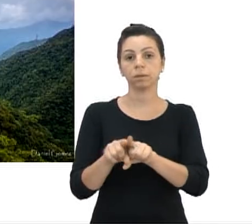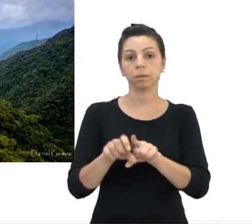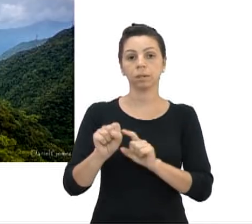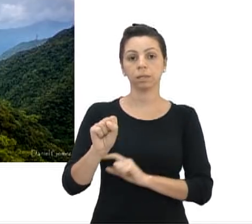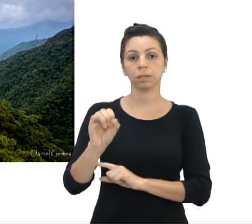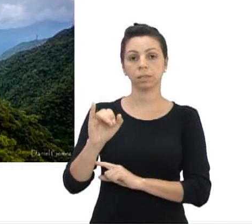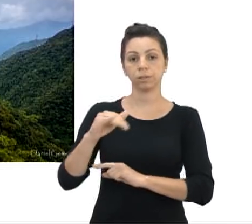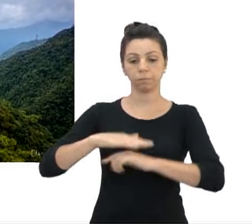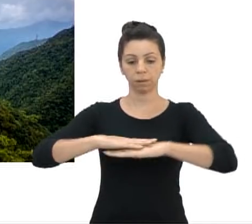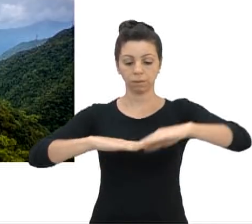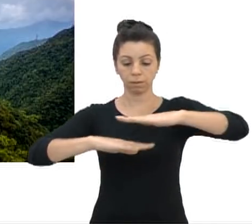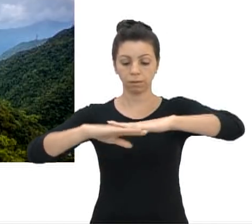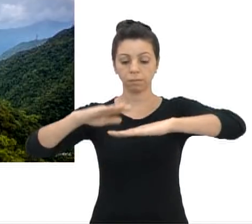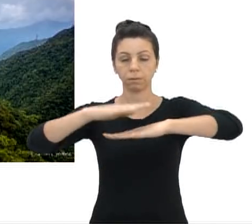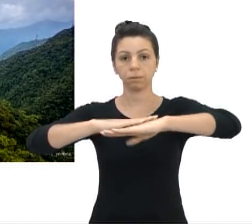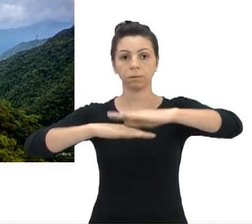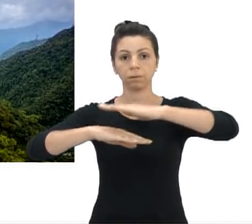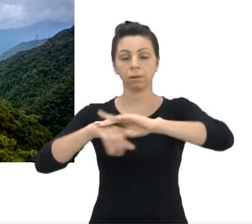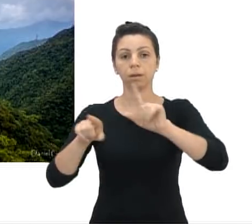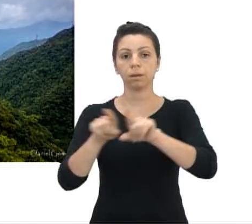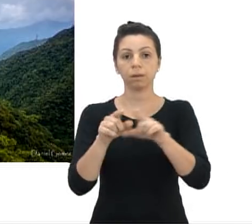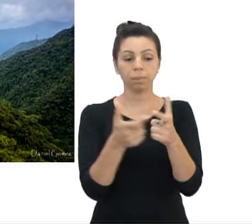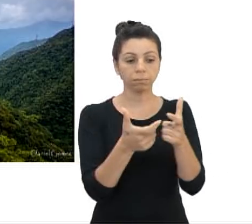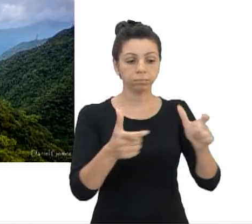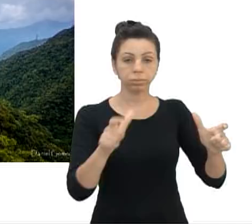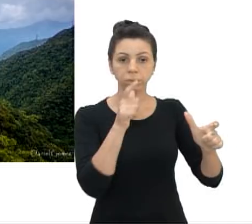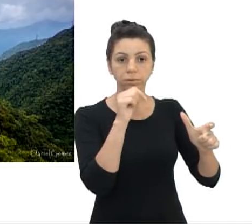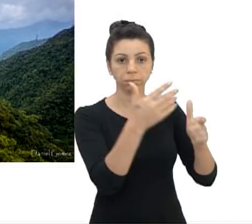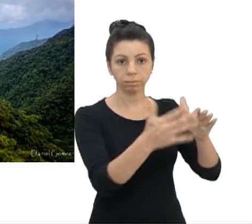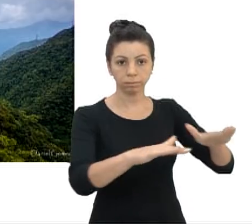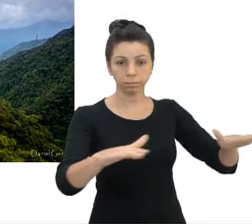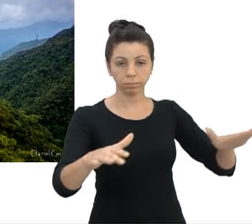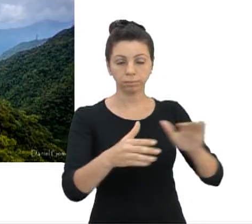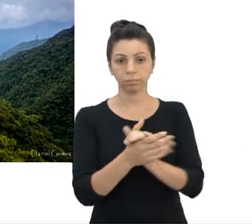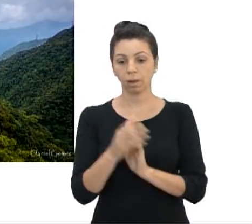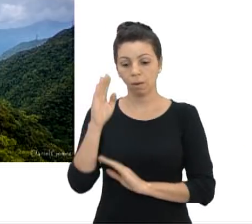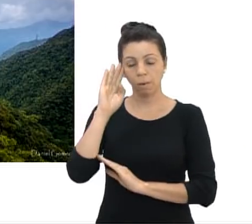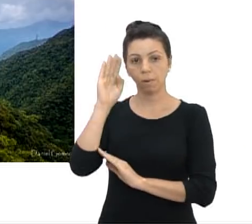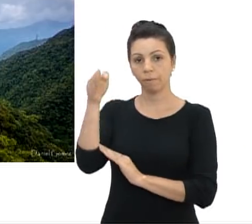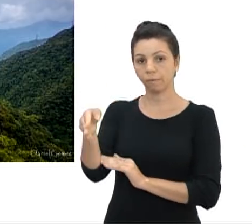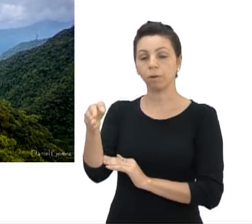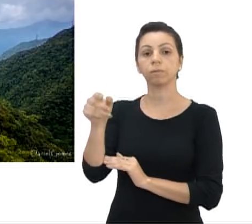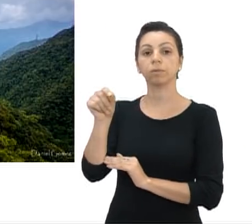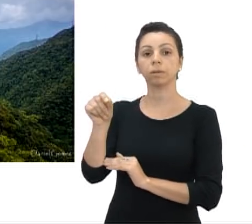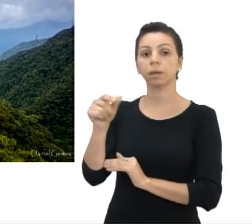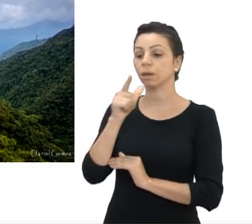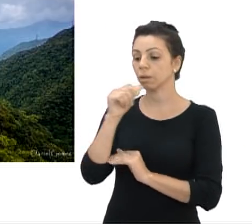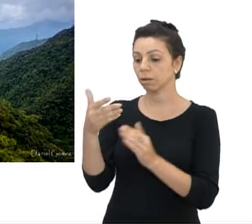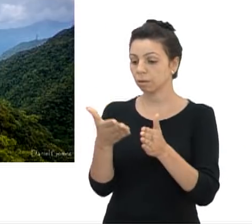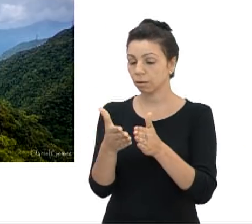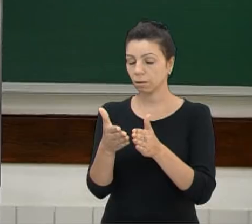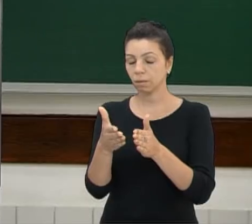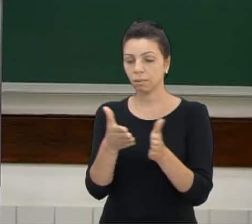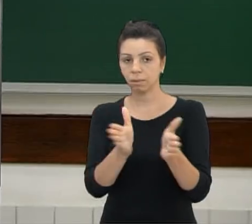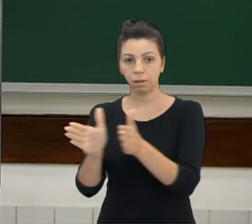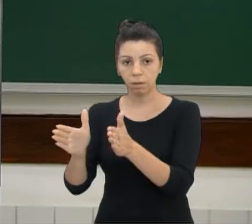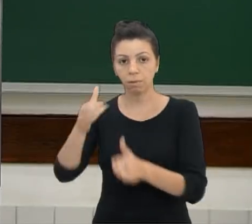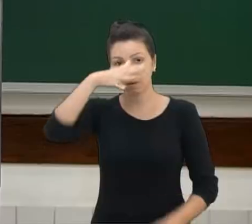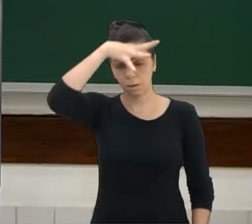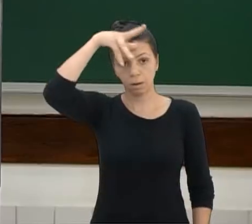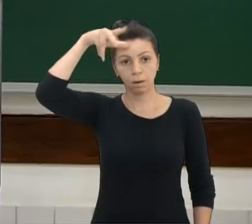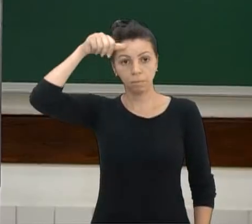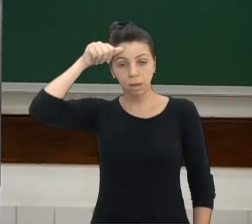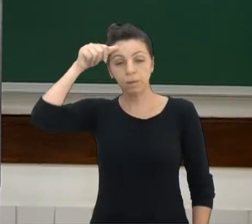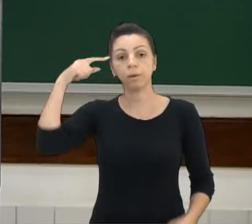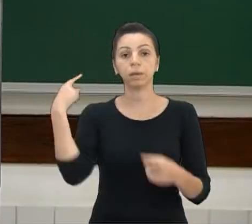sedimentares e dispõe de uma rede hidrográfica ampla, com ênfase no rio Amazonas, que é o maior rio do mundo. Quando eu falo